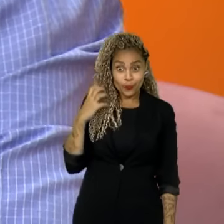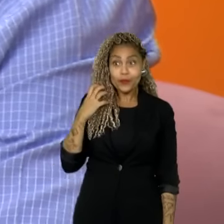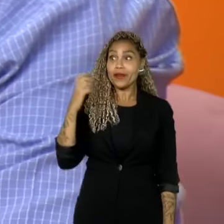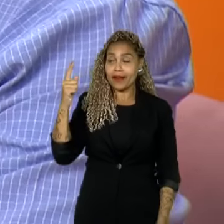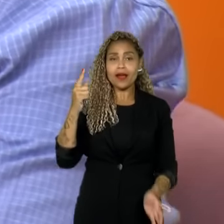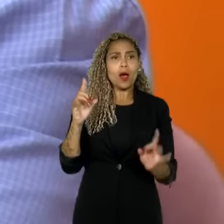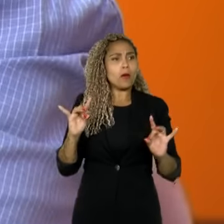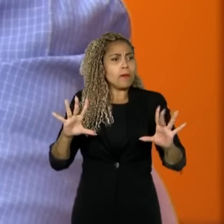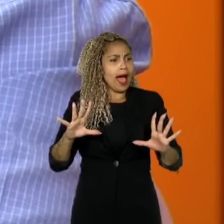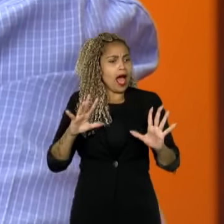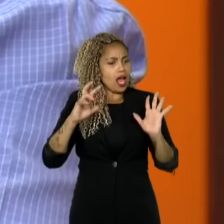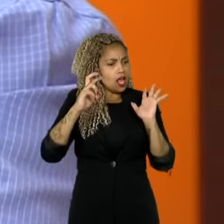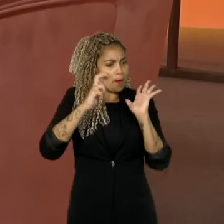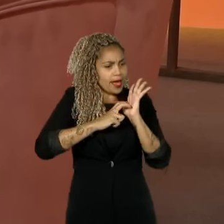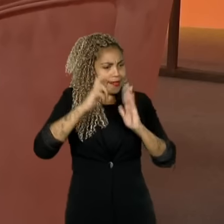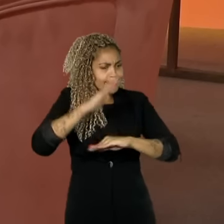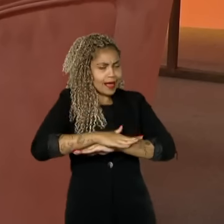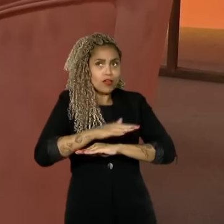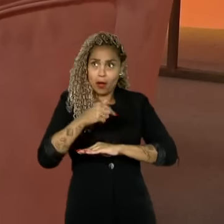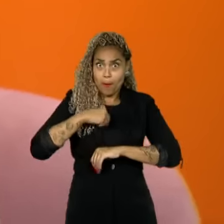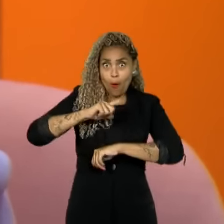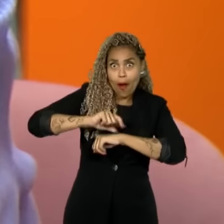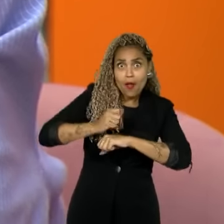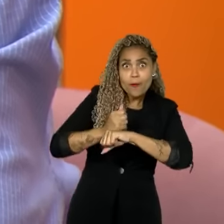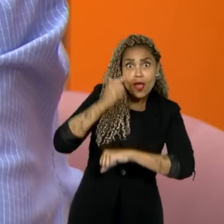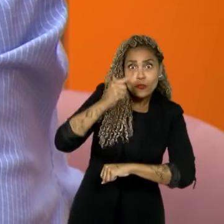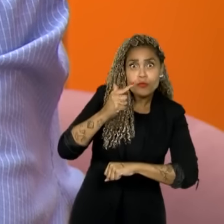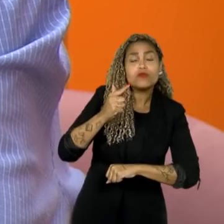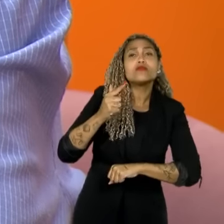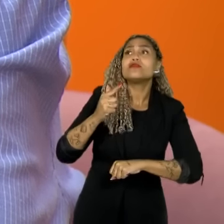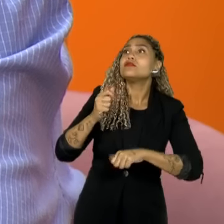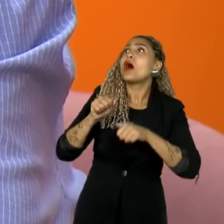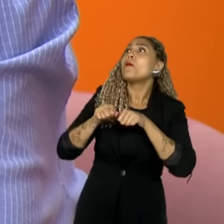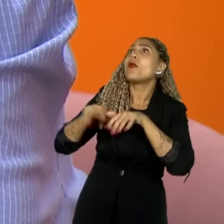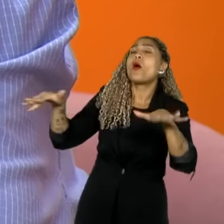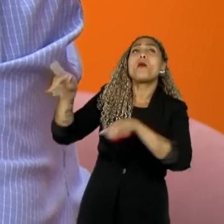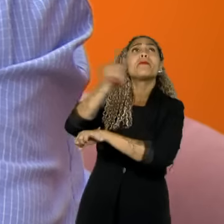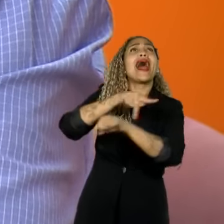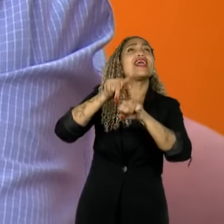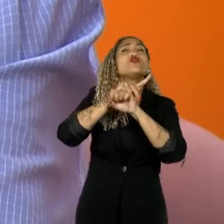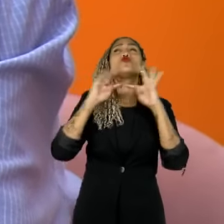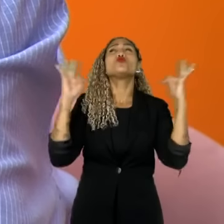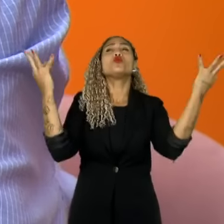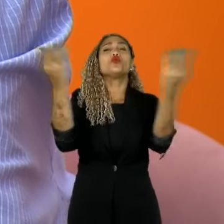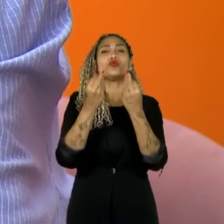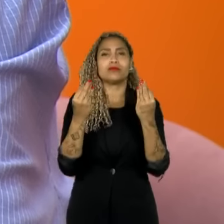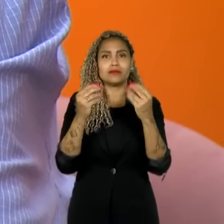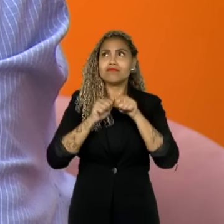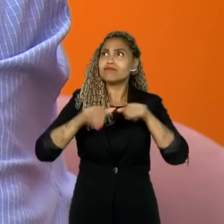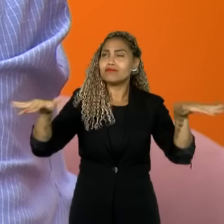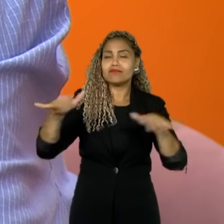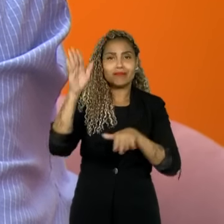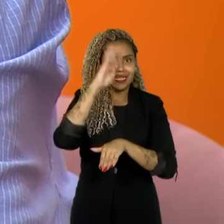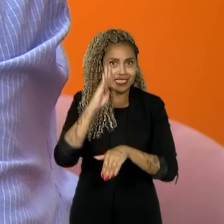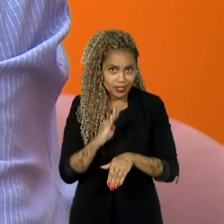E o meu horário era meia-noite, então entrava no país inteiro. Que barato isso, não? Hein? Pois é.